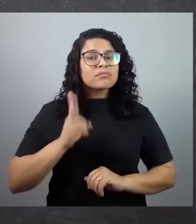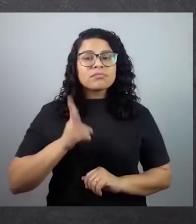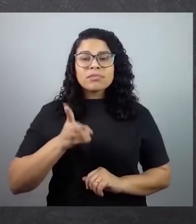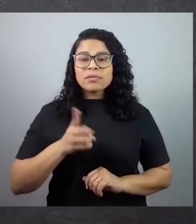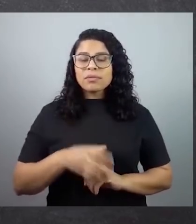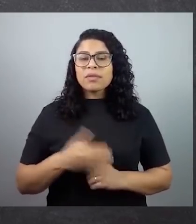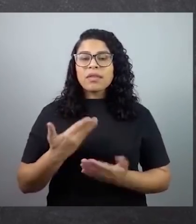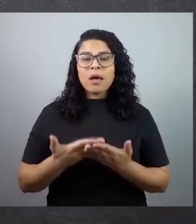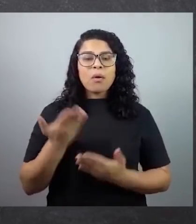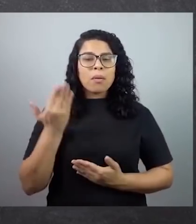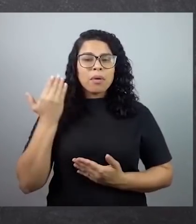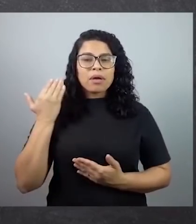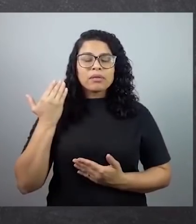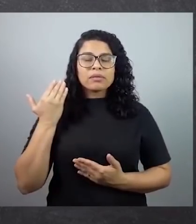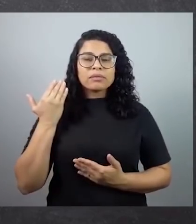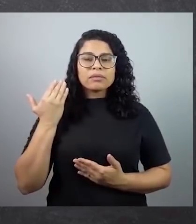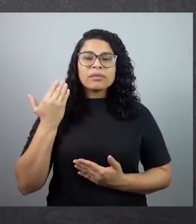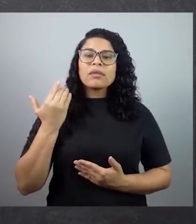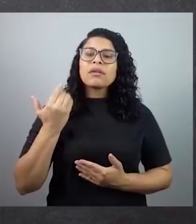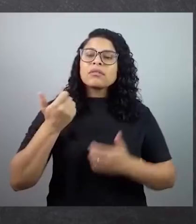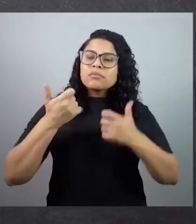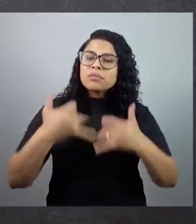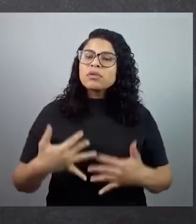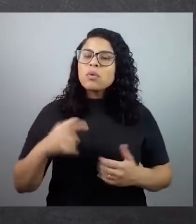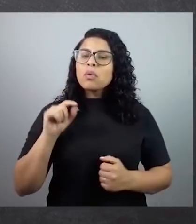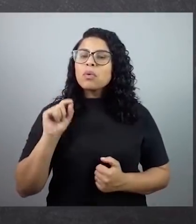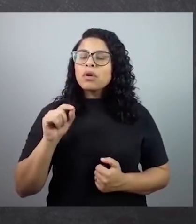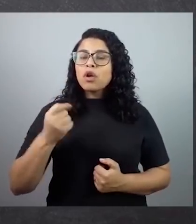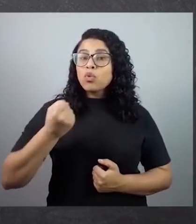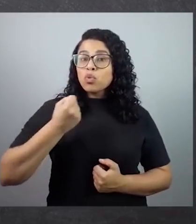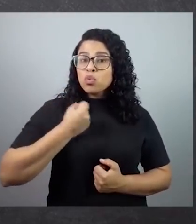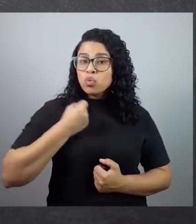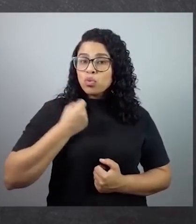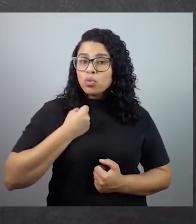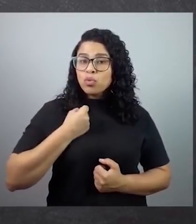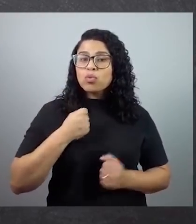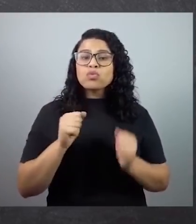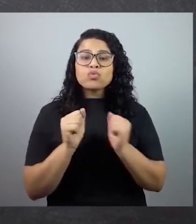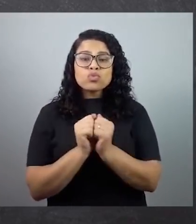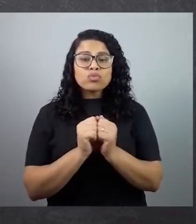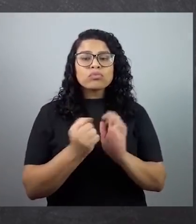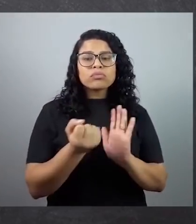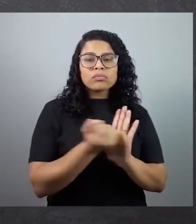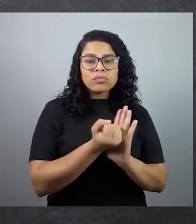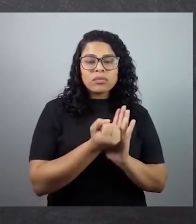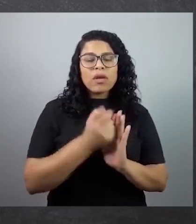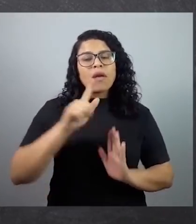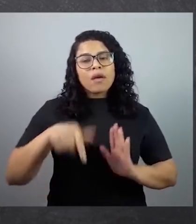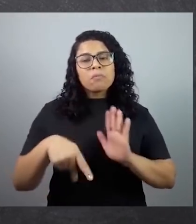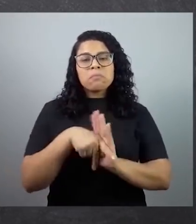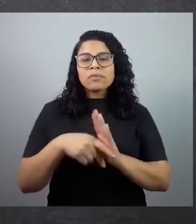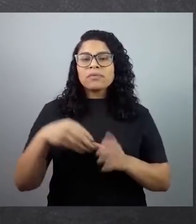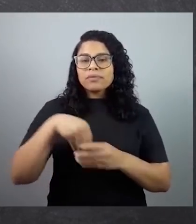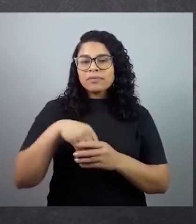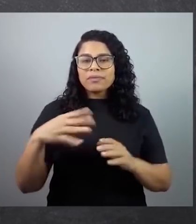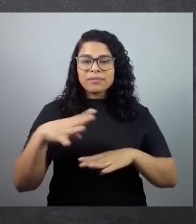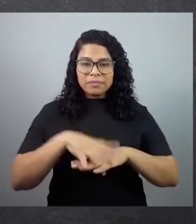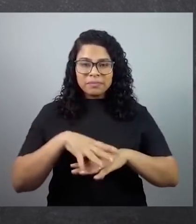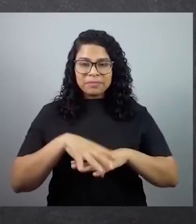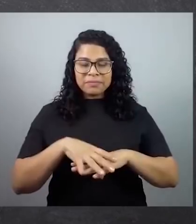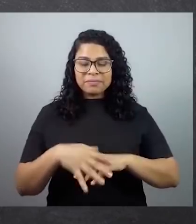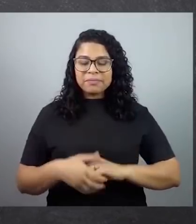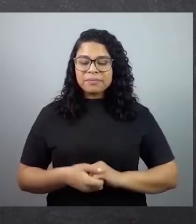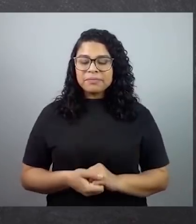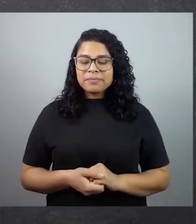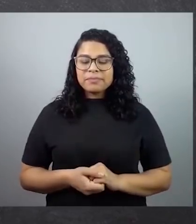outra aula, de números e símbolos. Este símbolo aqui, que é 1, aqui é o do